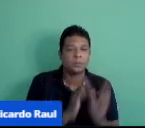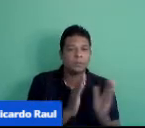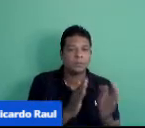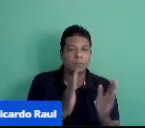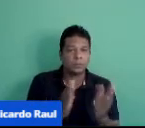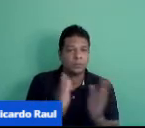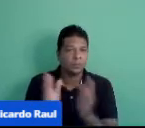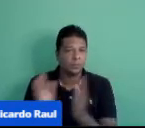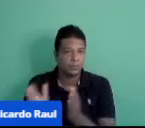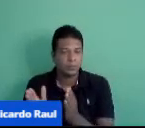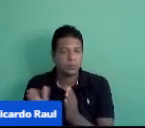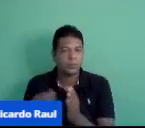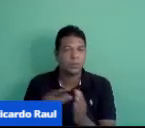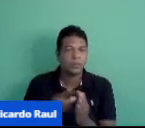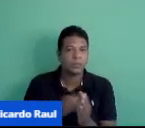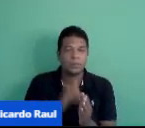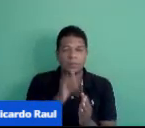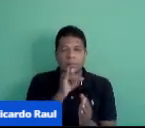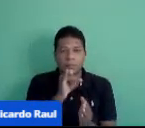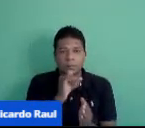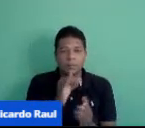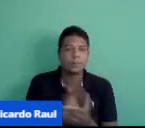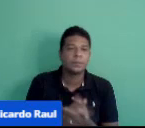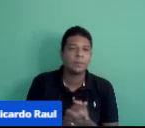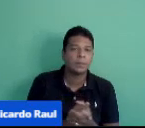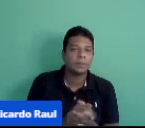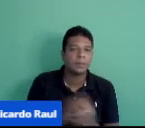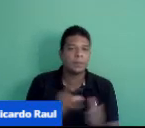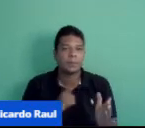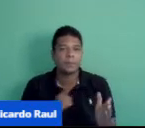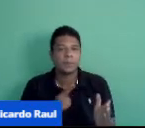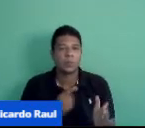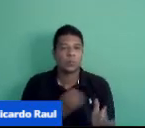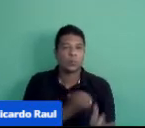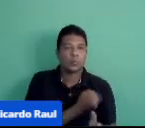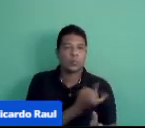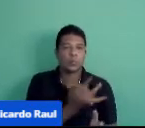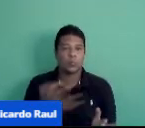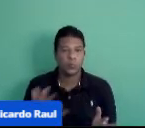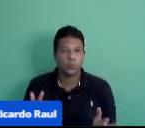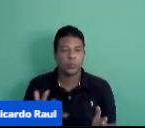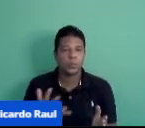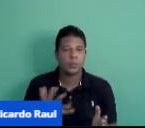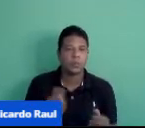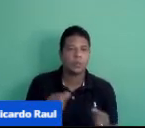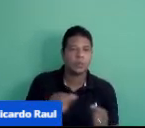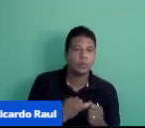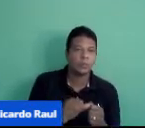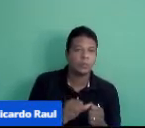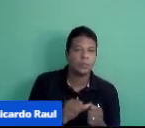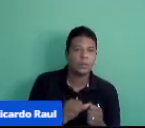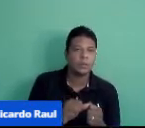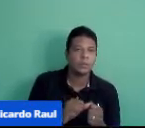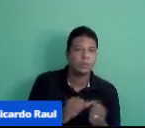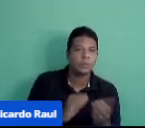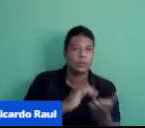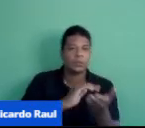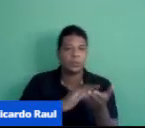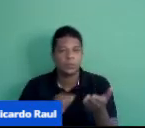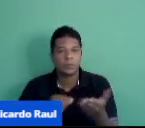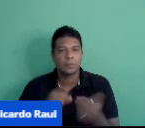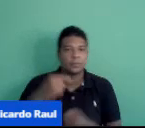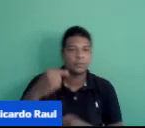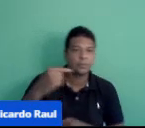uma sequência lá e fala o seguinte: para obter um determinado número, eu faço tal número, aí subtraio tanto, e aí eu obtenho o próximo